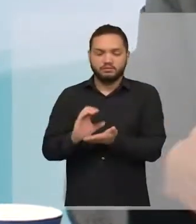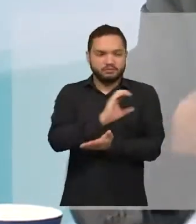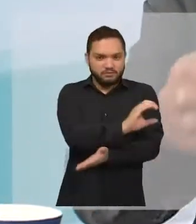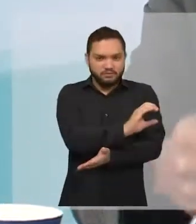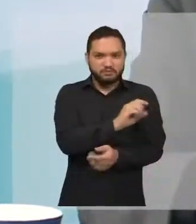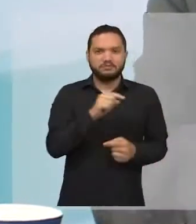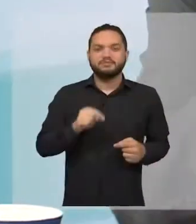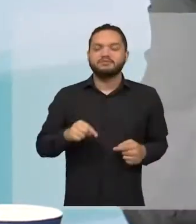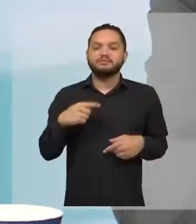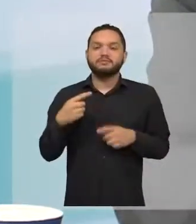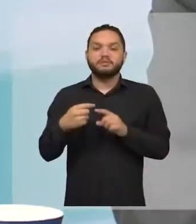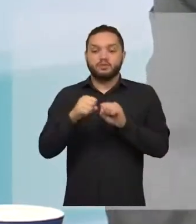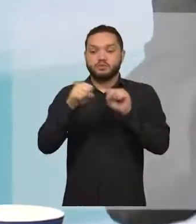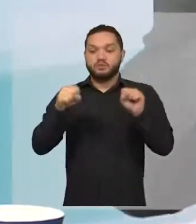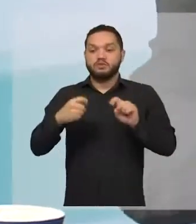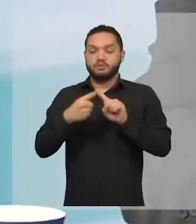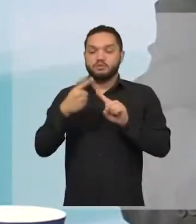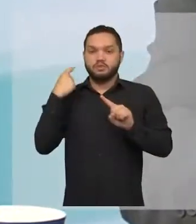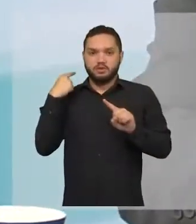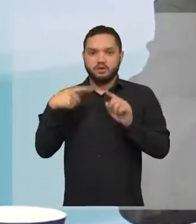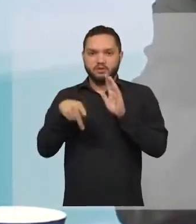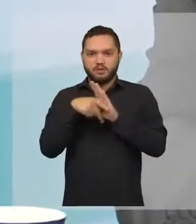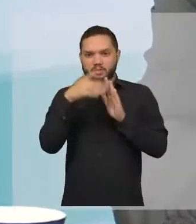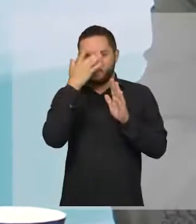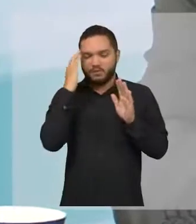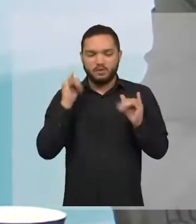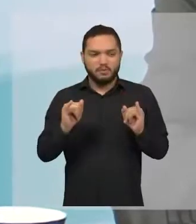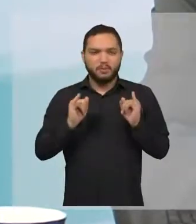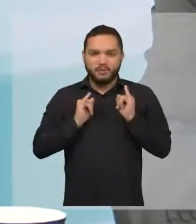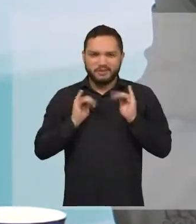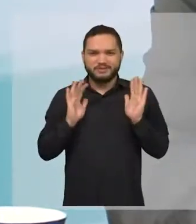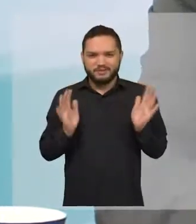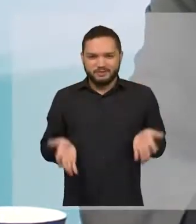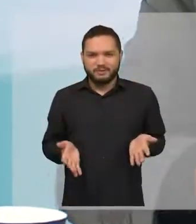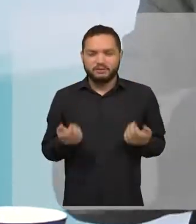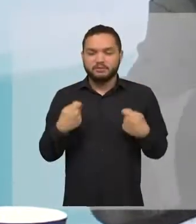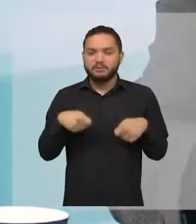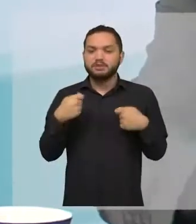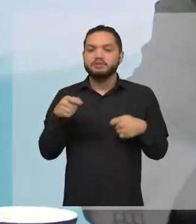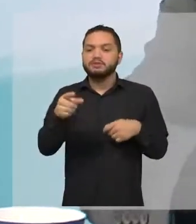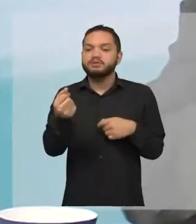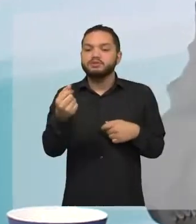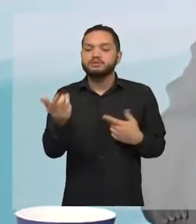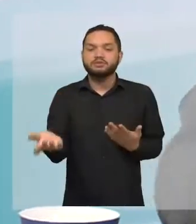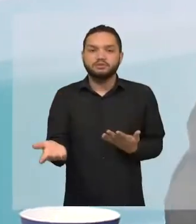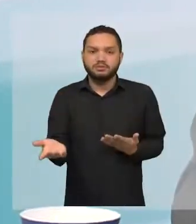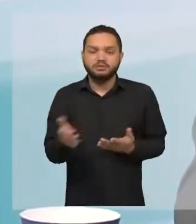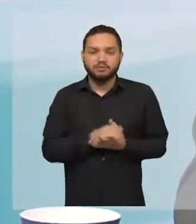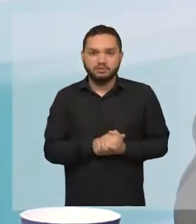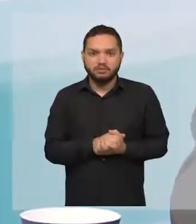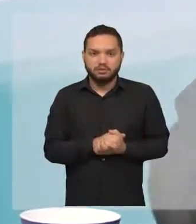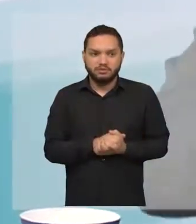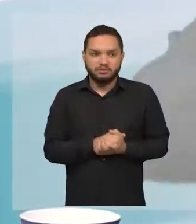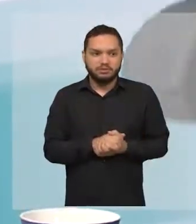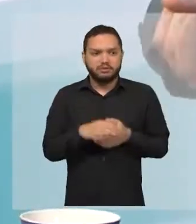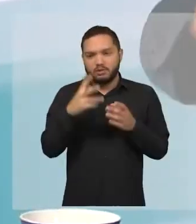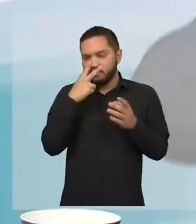e, portanto, estão sendo anistiados por conta disso. Esse aqui é o fato, ponto pacífico. Recrudescer essa discussão